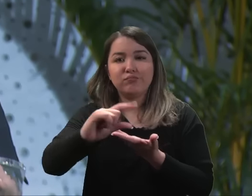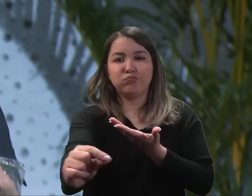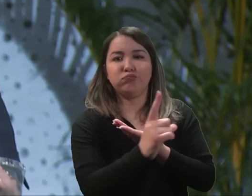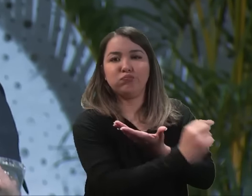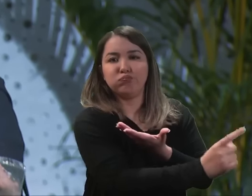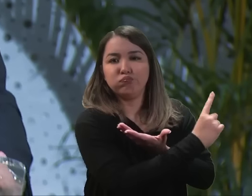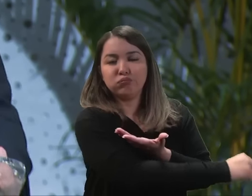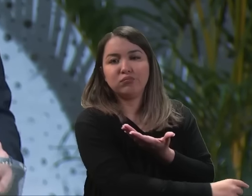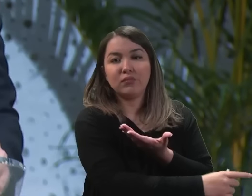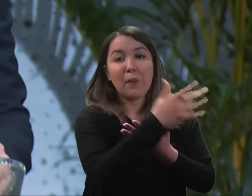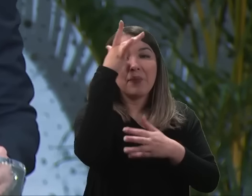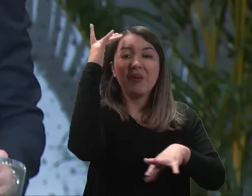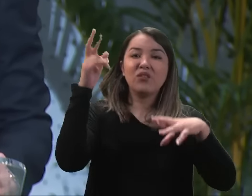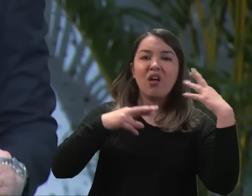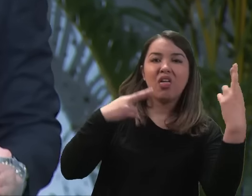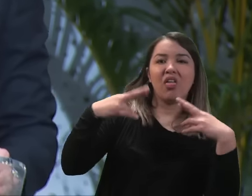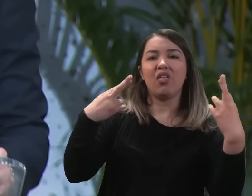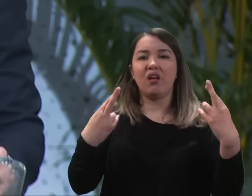murmuradores